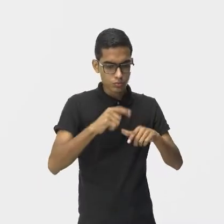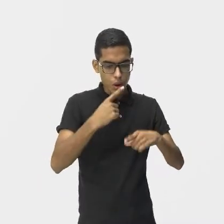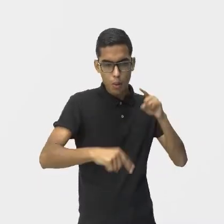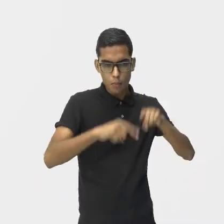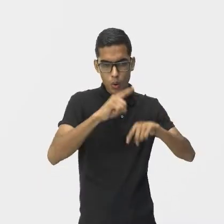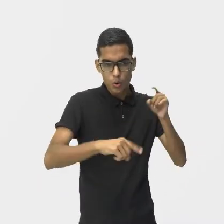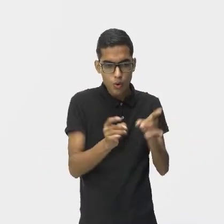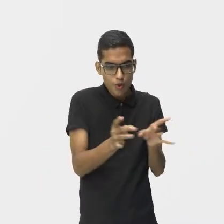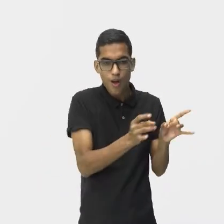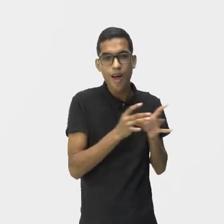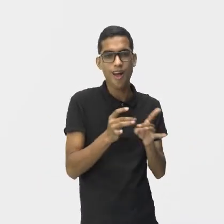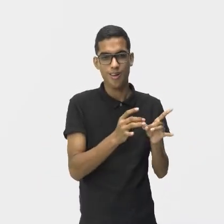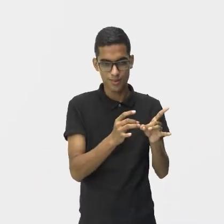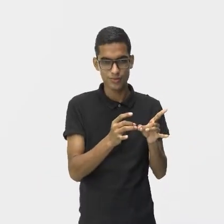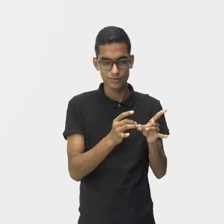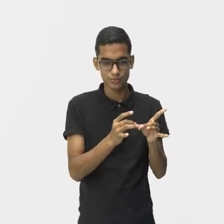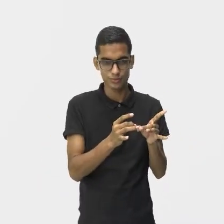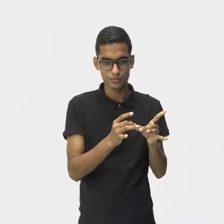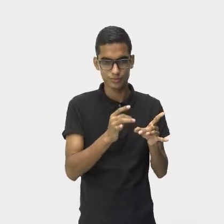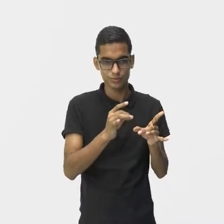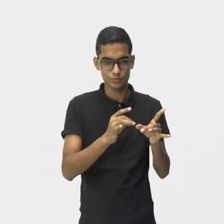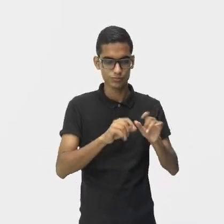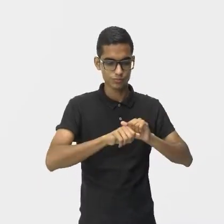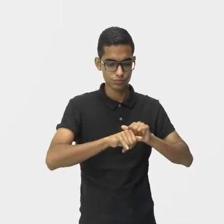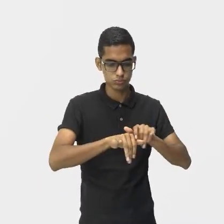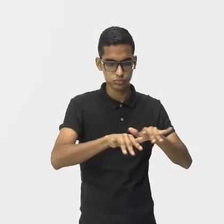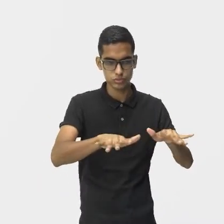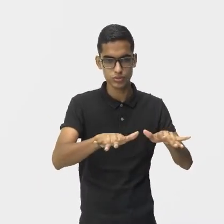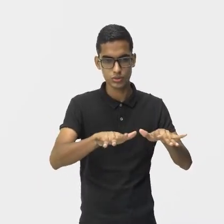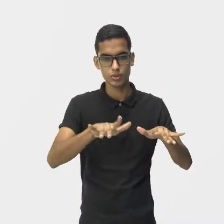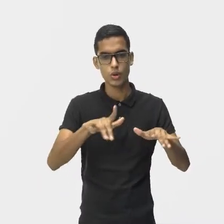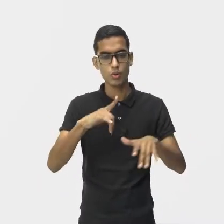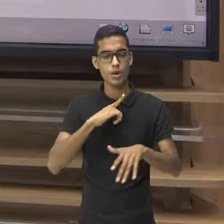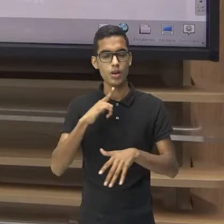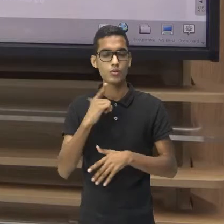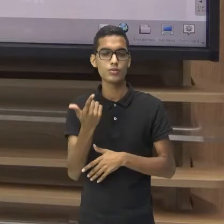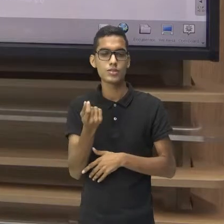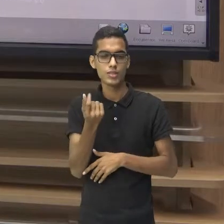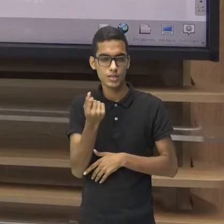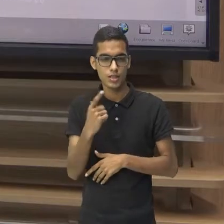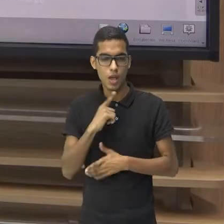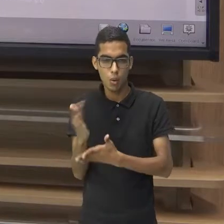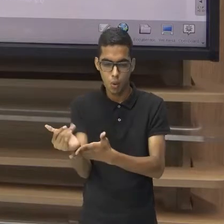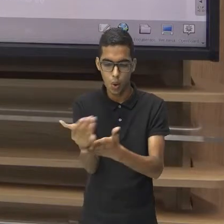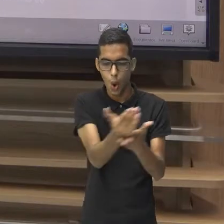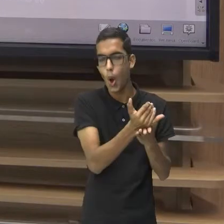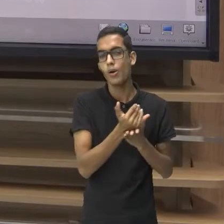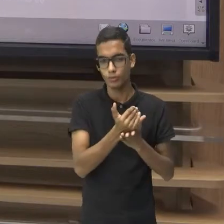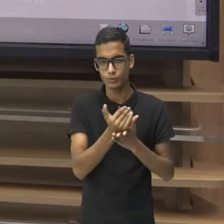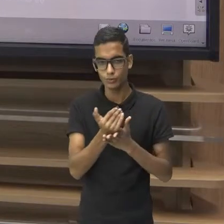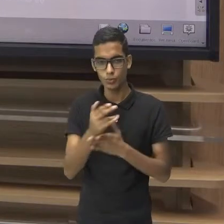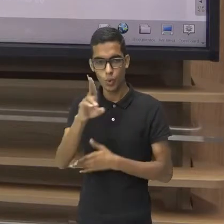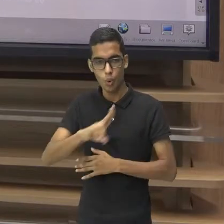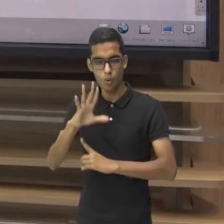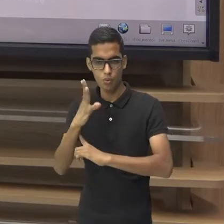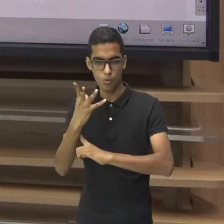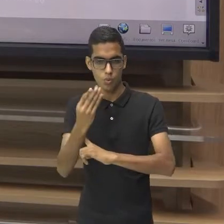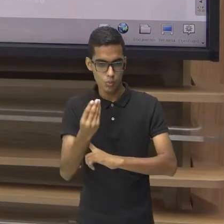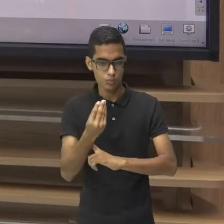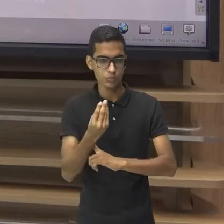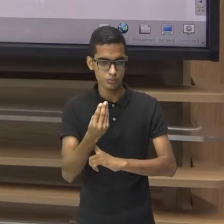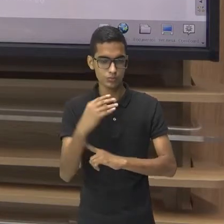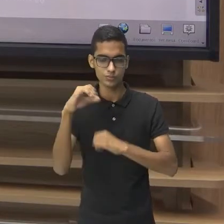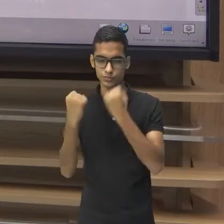quê? Do lucro. Temos que lucrar com a arte. É isso que a indústria